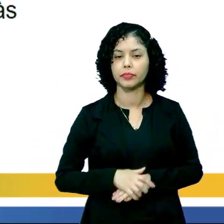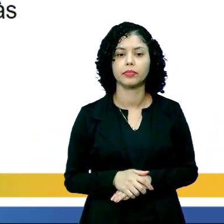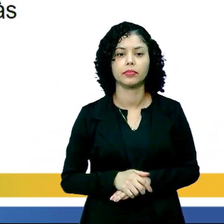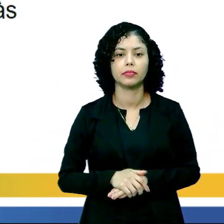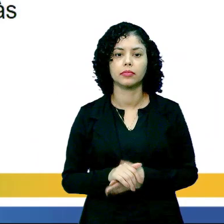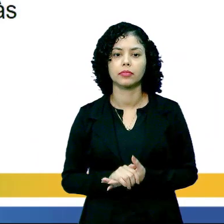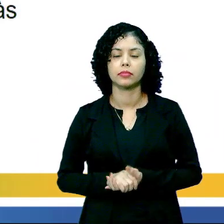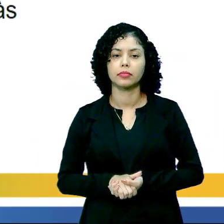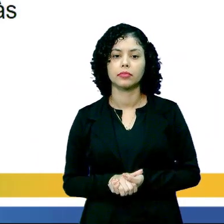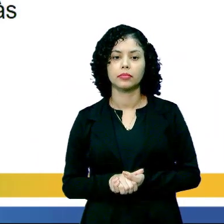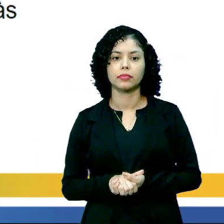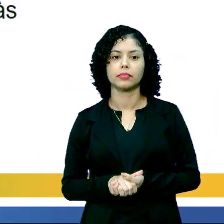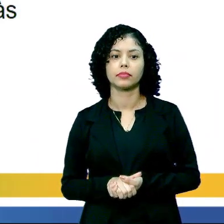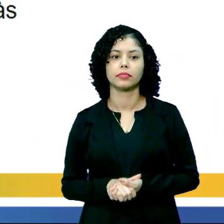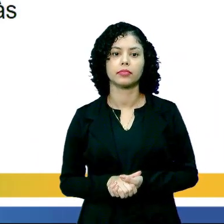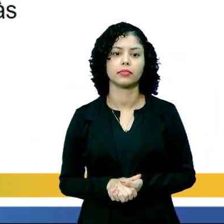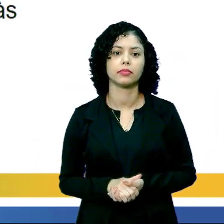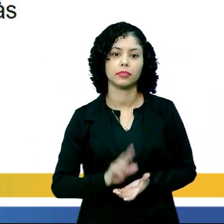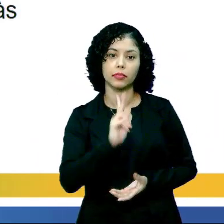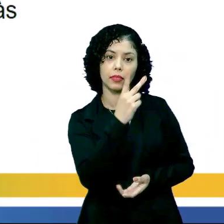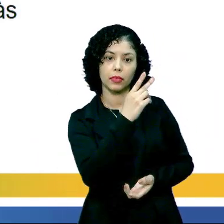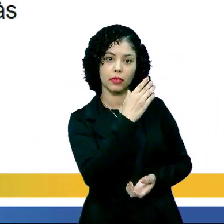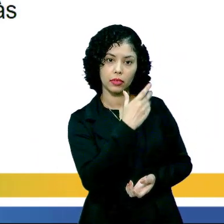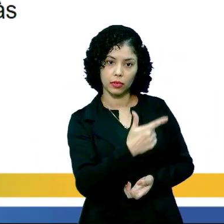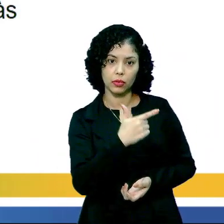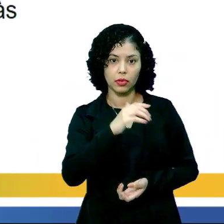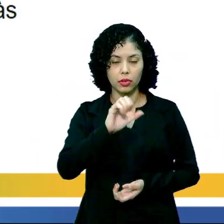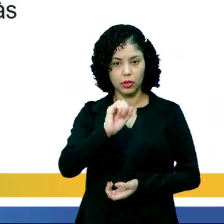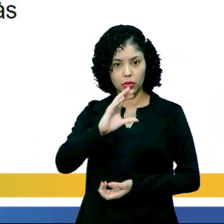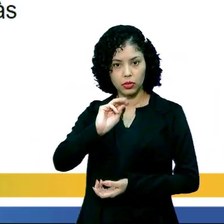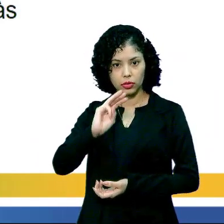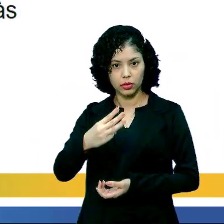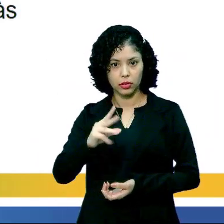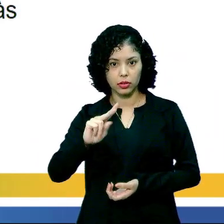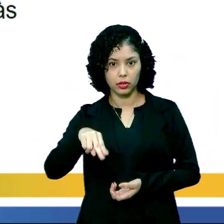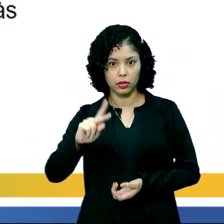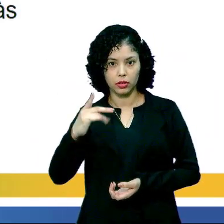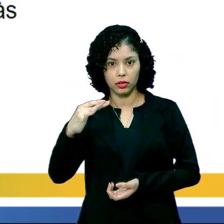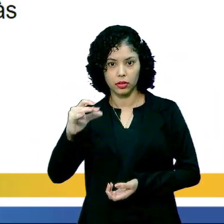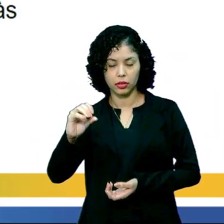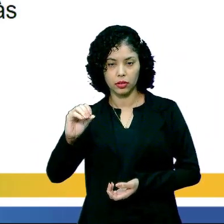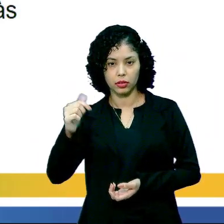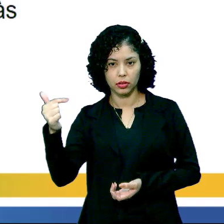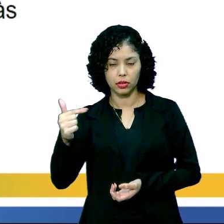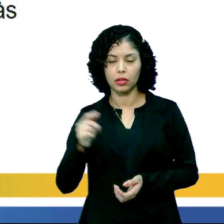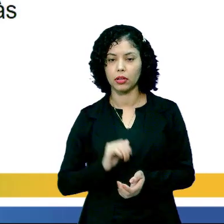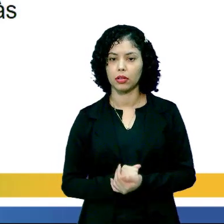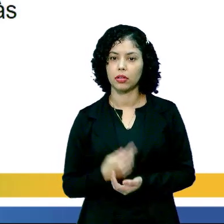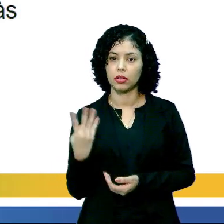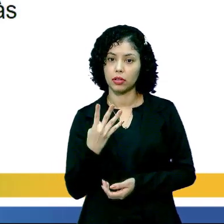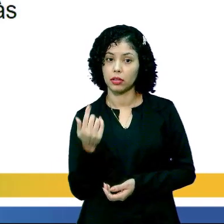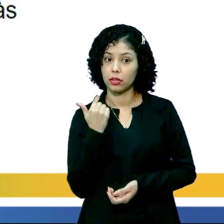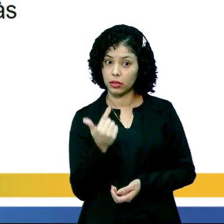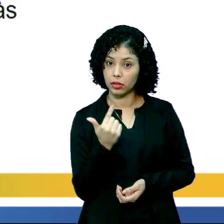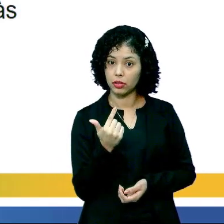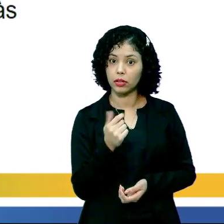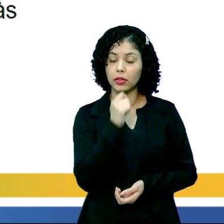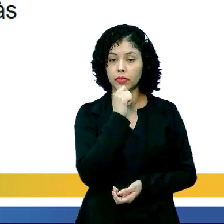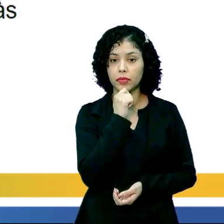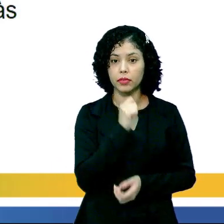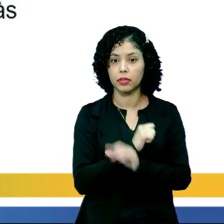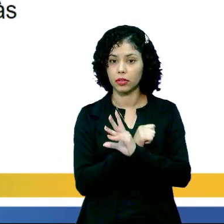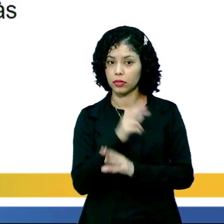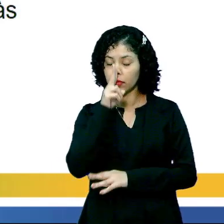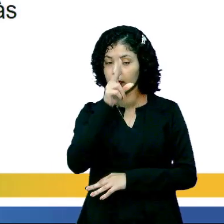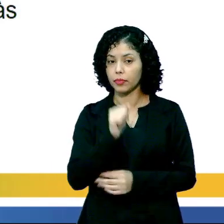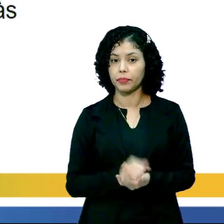olha só é a letra B H2SO4 e h2so3 quando eu faço quatro menos dois eu vou ter dois então isso vai dar